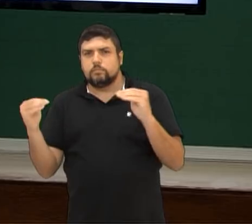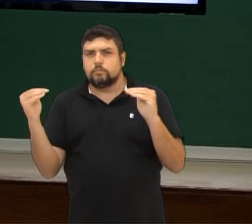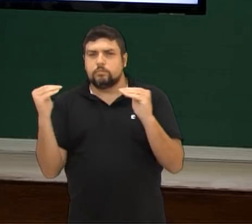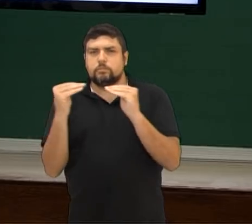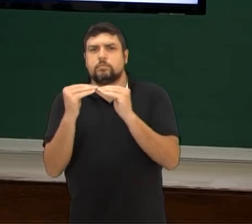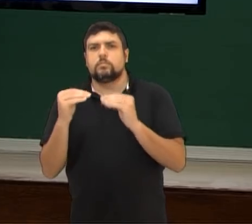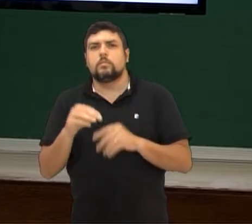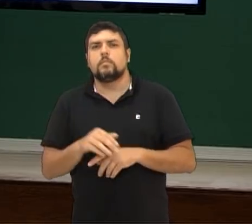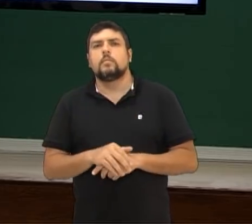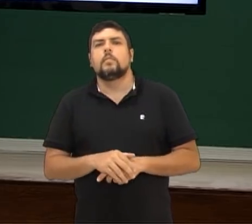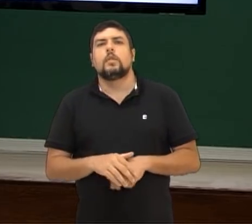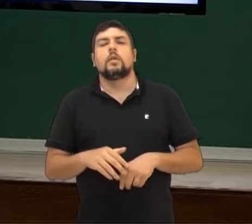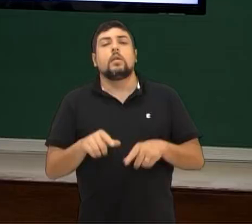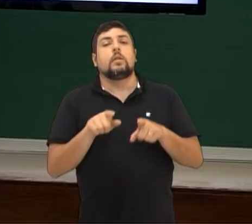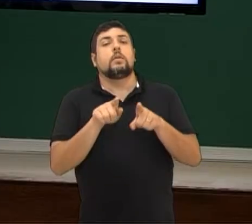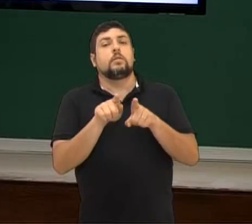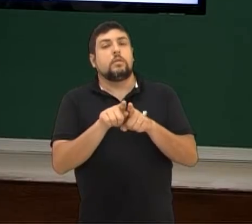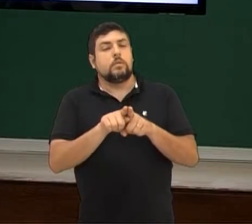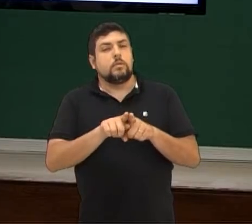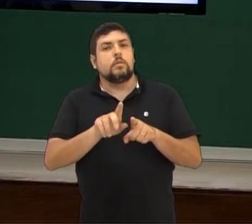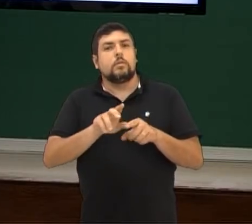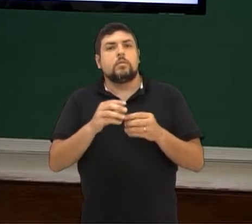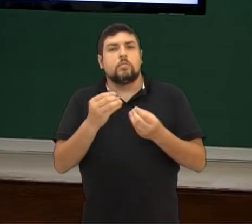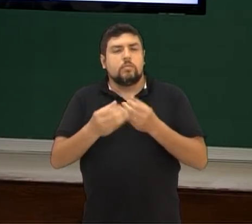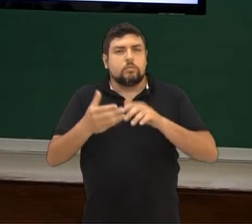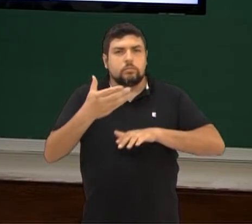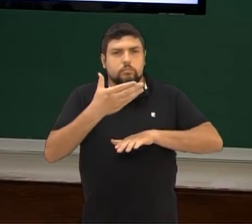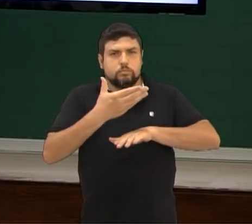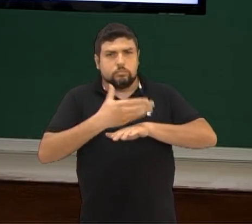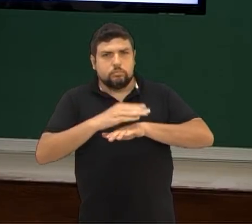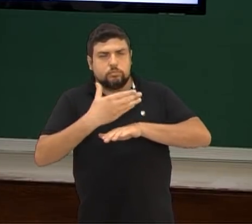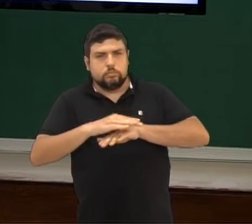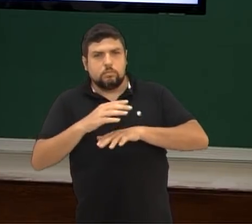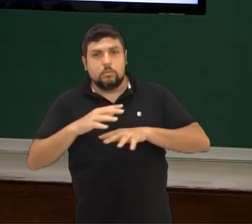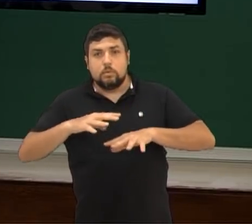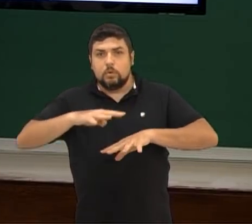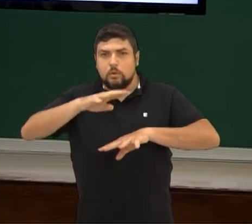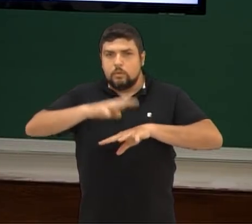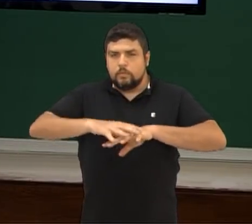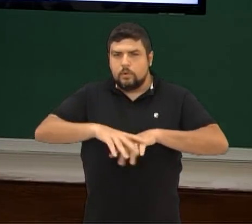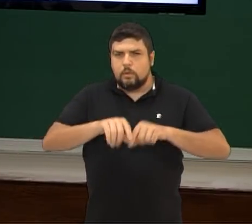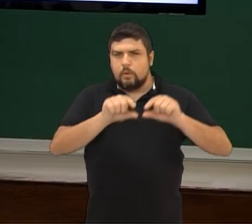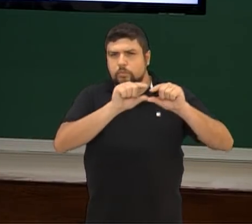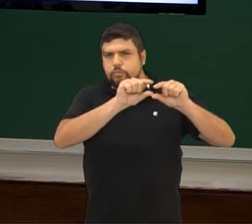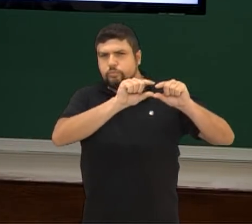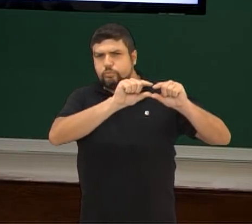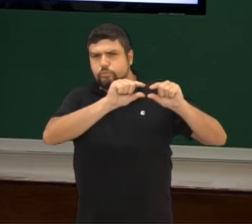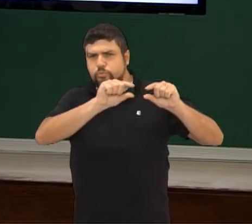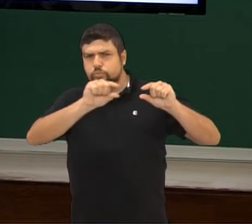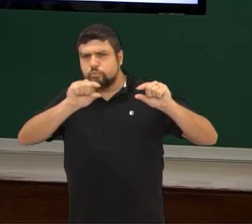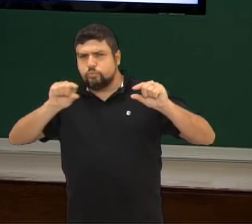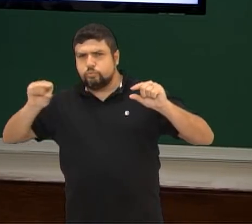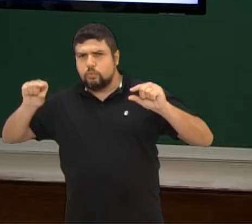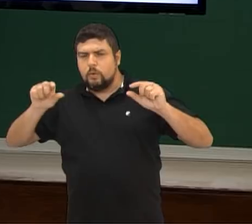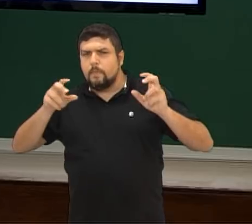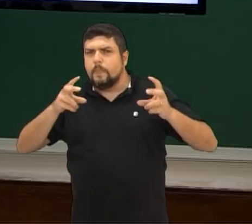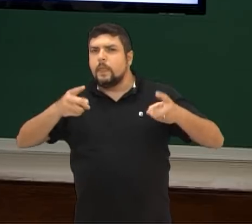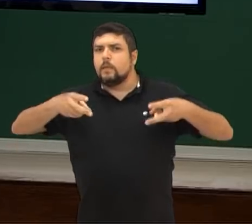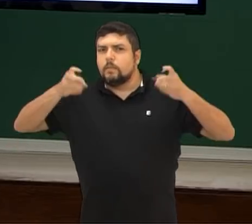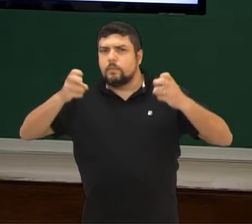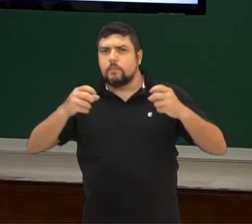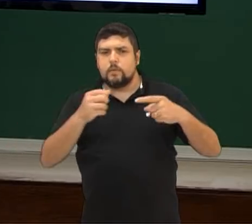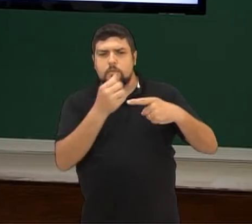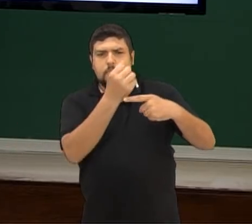equivalentes e também trabalhamos uma sentença matemática que expressa uma igualdade entre